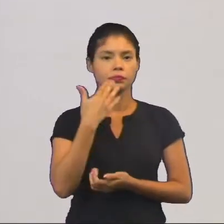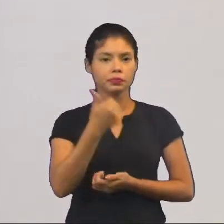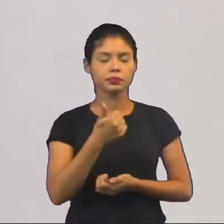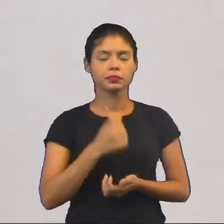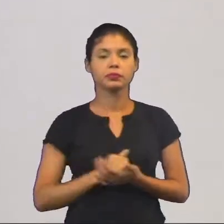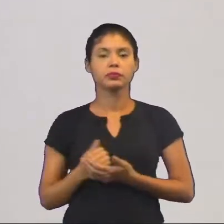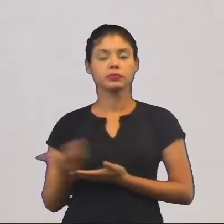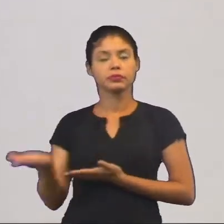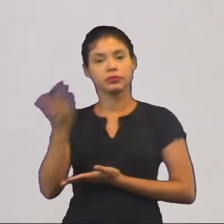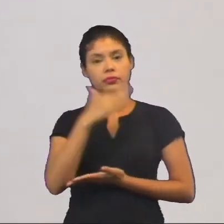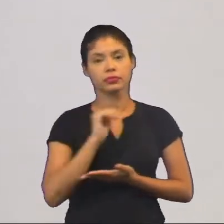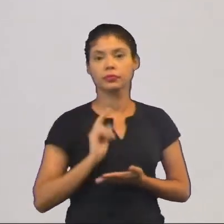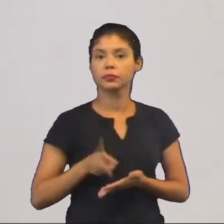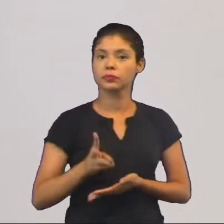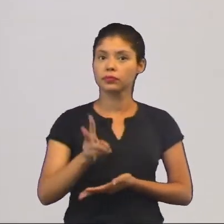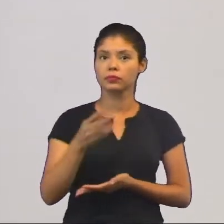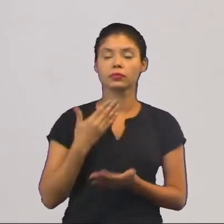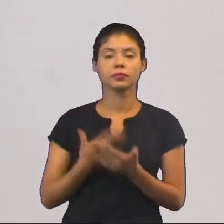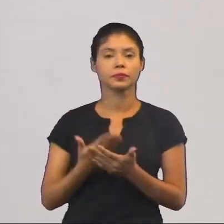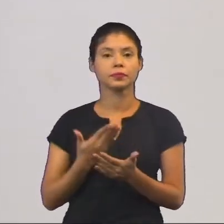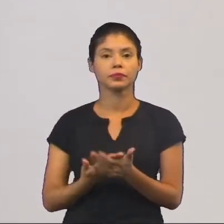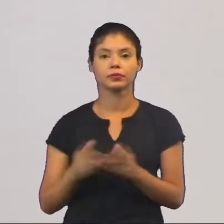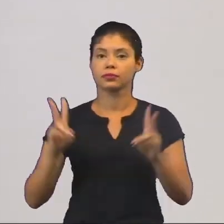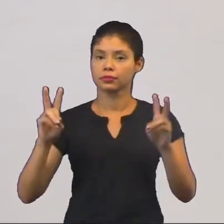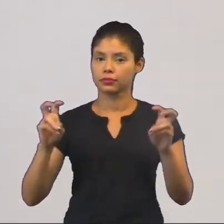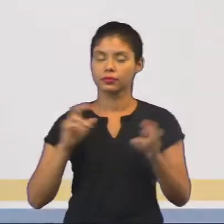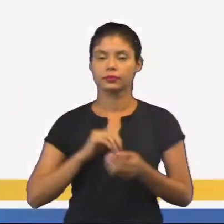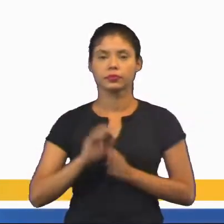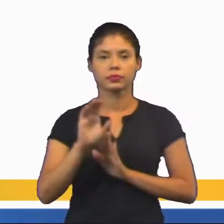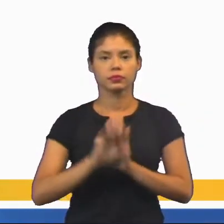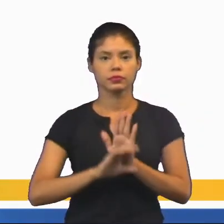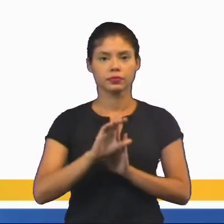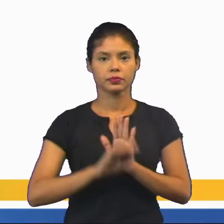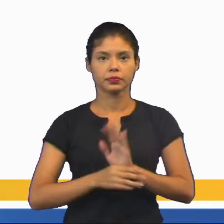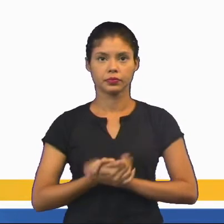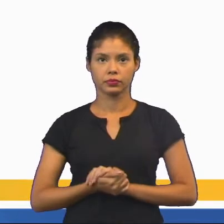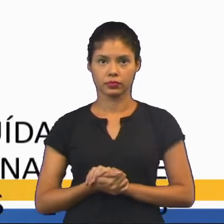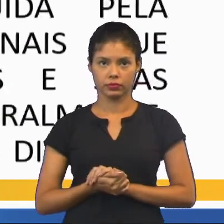Certinho? Vamos, então, continuar a nossa aula sobre esse conteúdo.